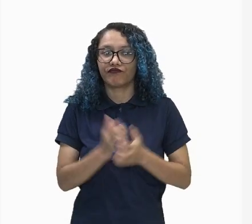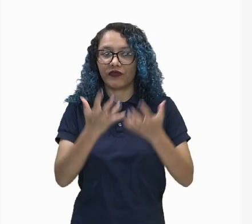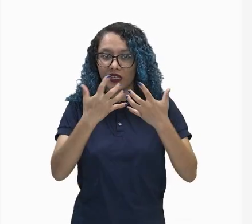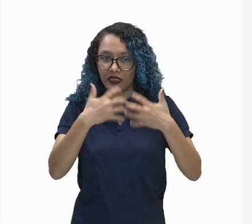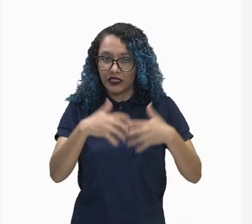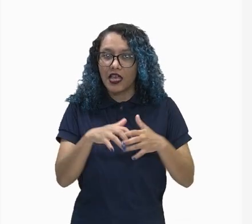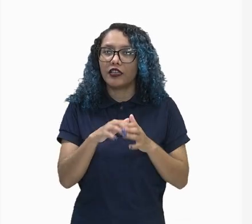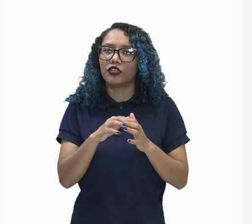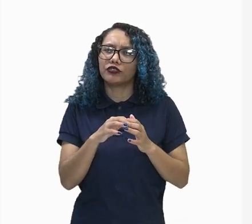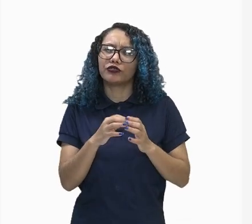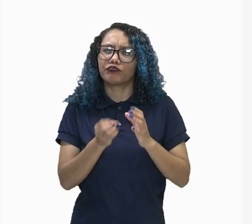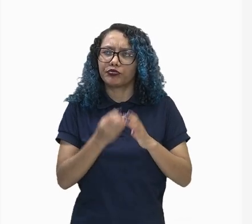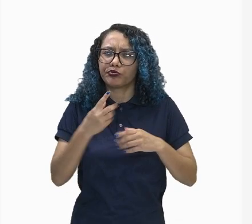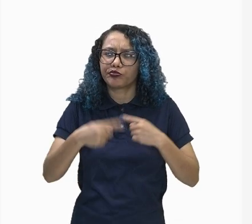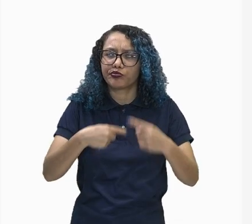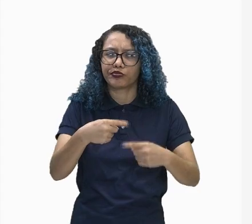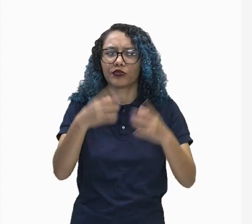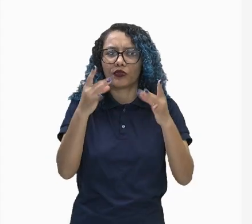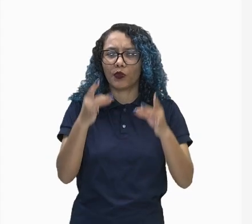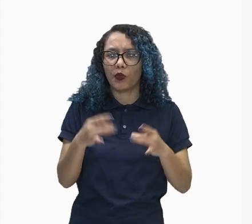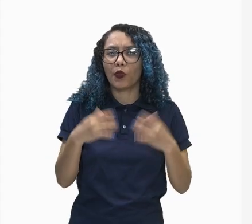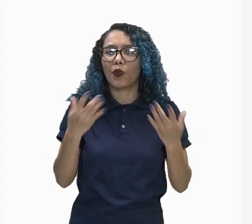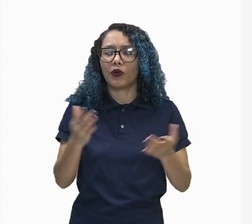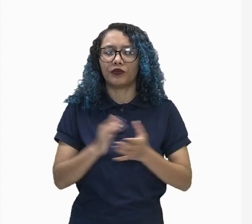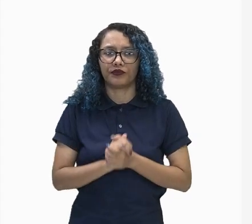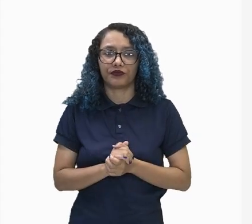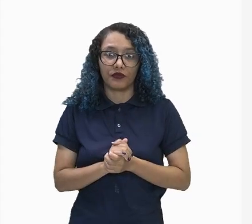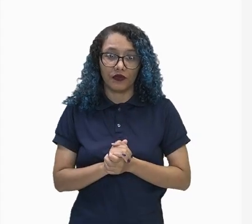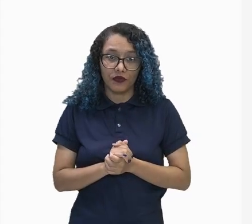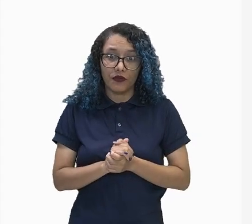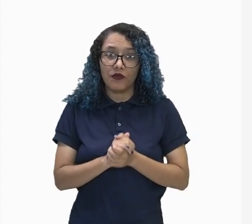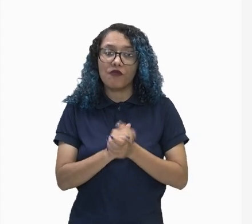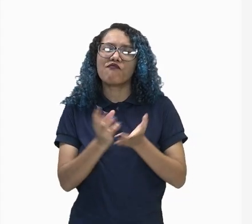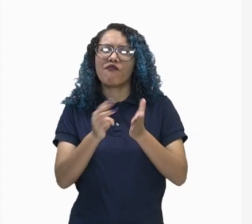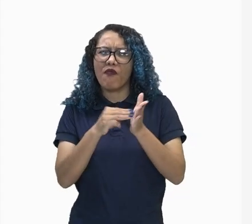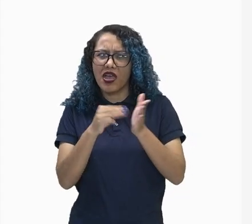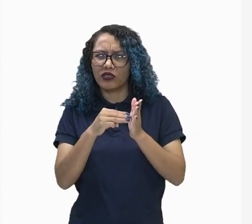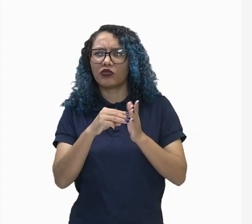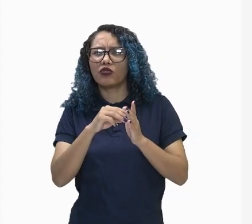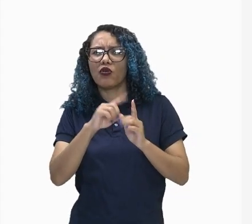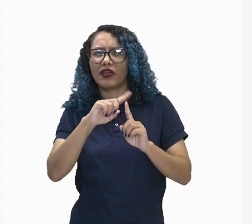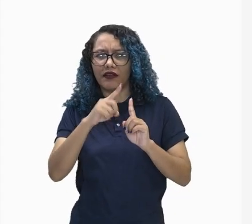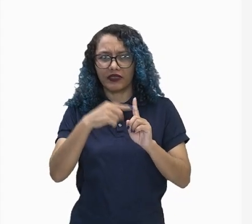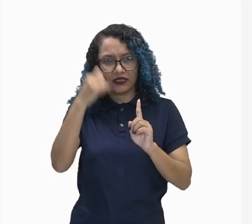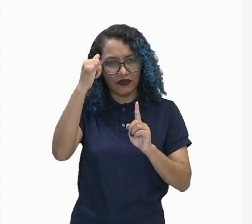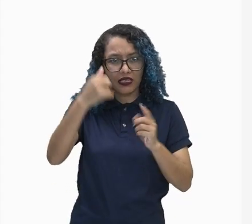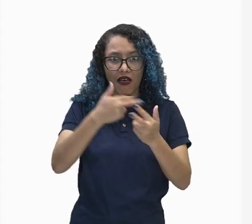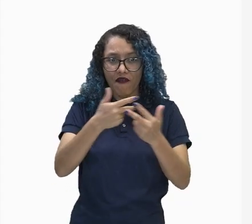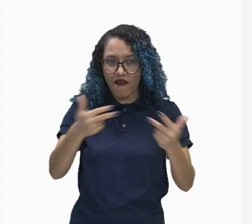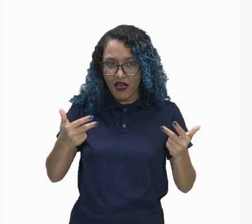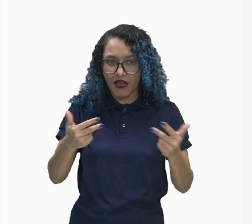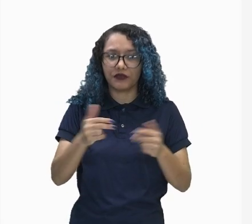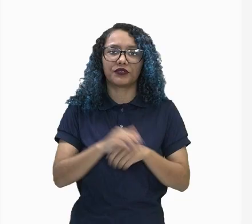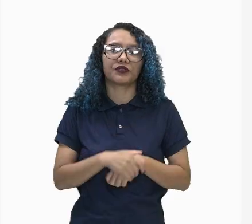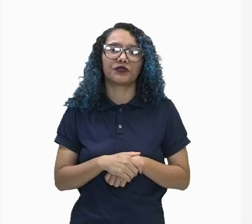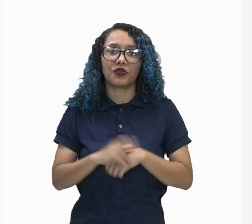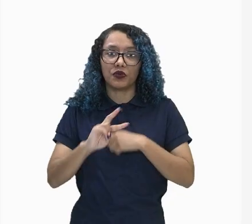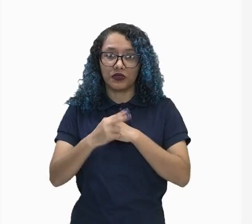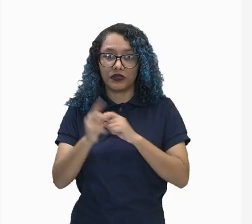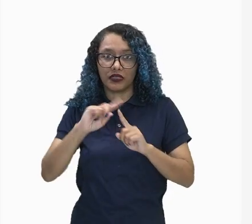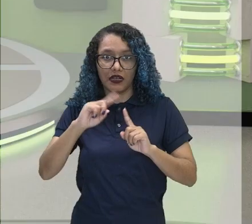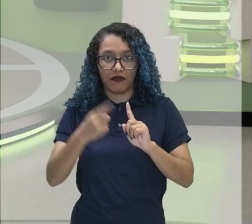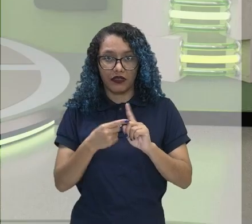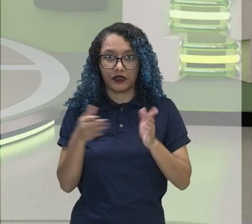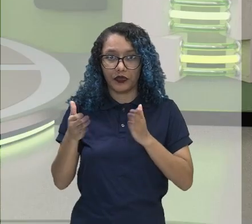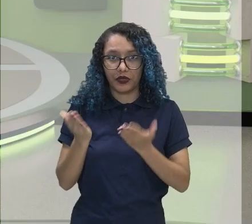mecanismos reprodutivos. E no detalhamento, diversidade de métodos contraceptivos, consequências da gravidez